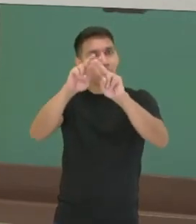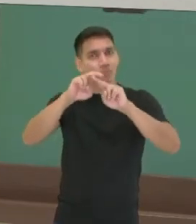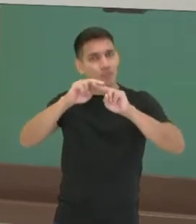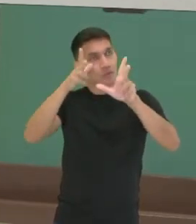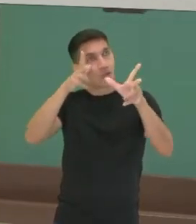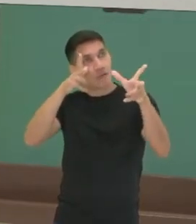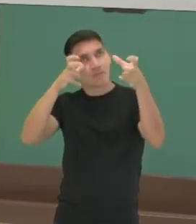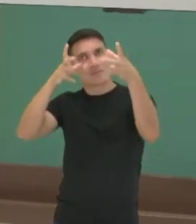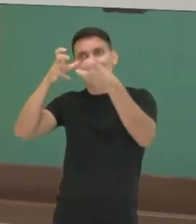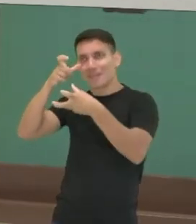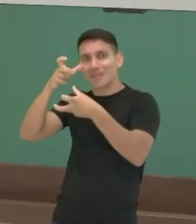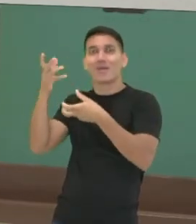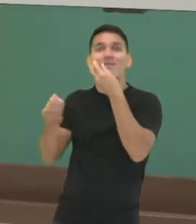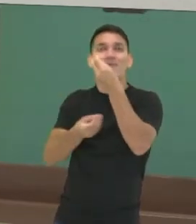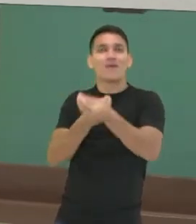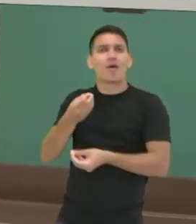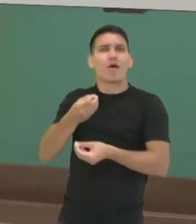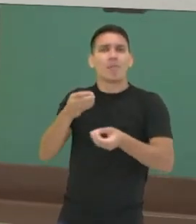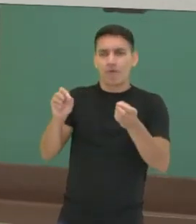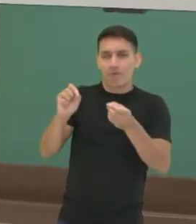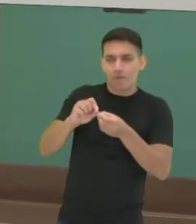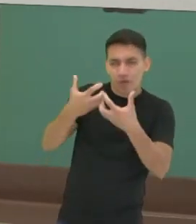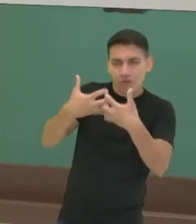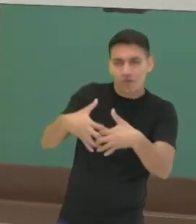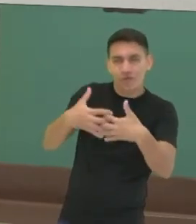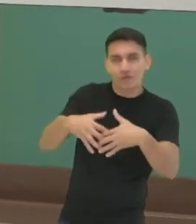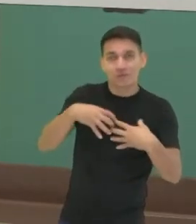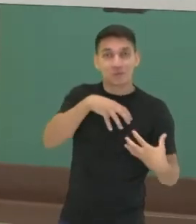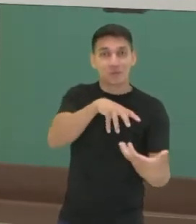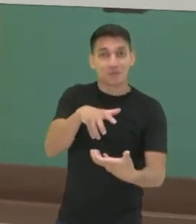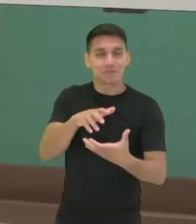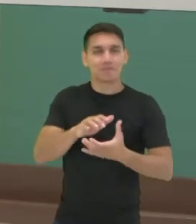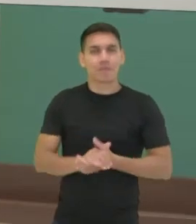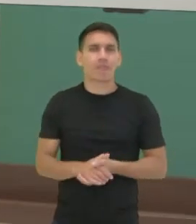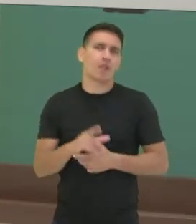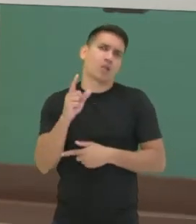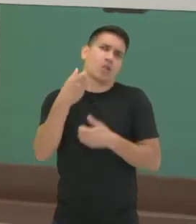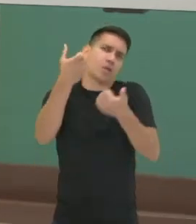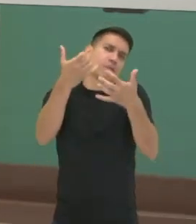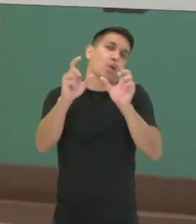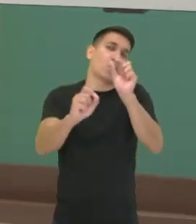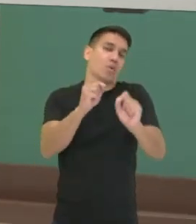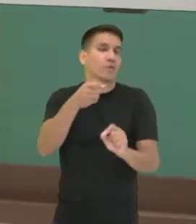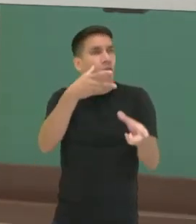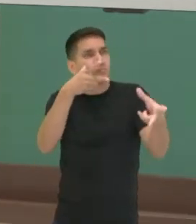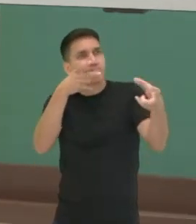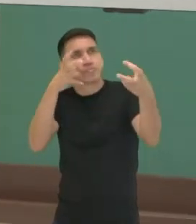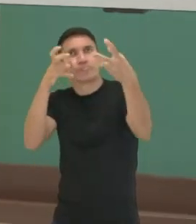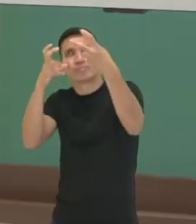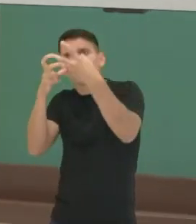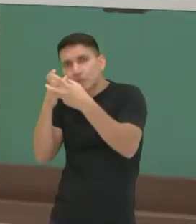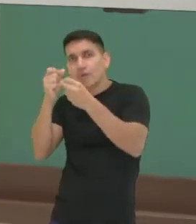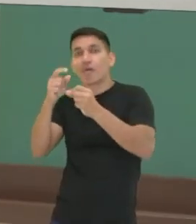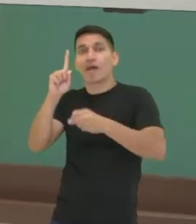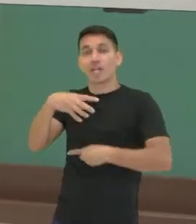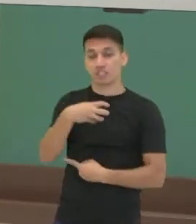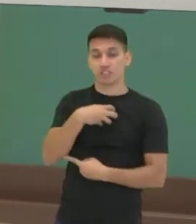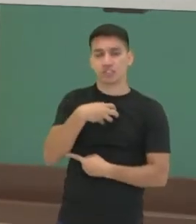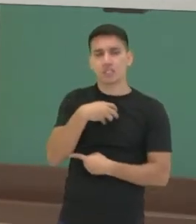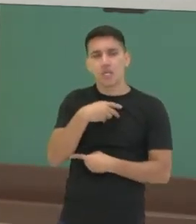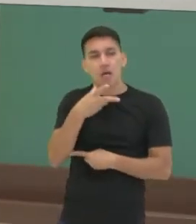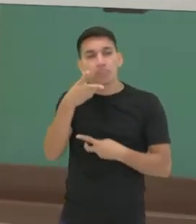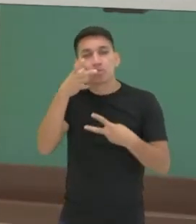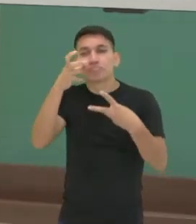vê e interpreta o mundo. Afinal de contas, podemos dizer que a cosmovisão é esse olhar que você tem